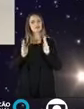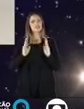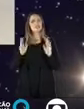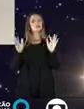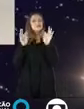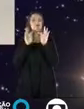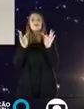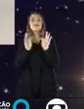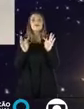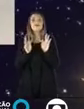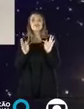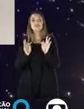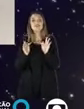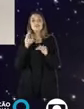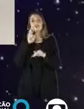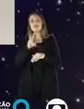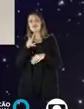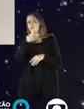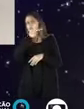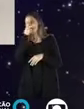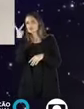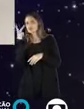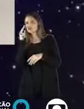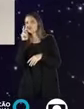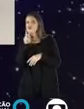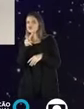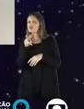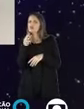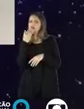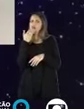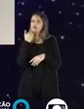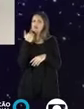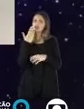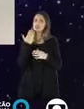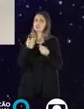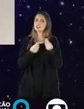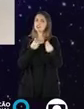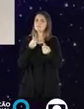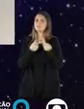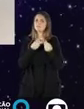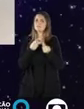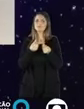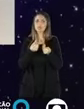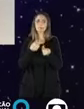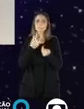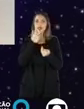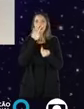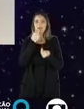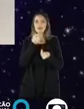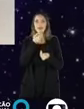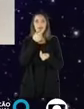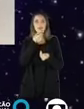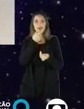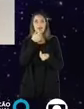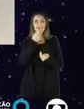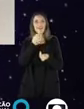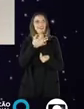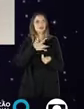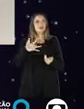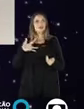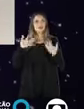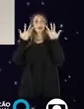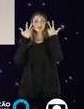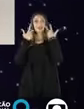muito feliz de ver que as pessoas começam a enxergar o alimento, fazer a conexão do alimento com o remédio, com a saúde. Isso é uma coisa importante que a